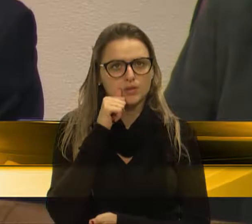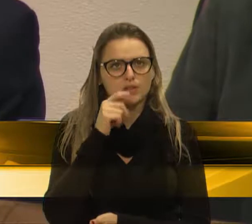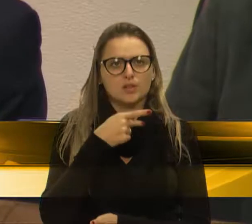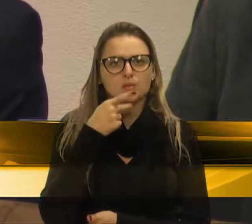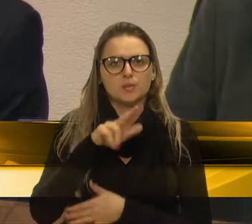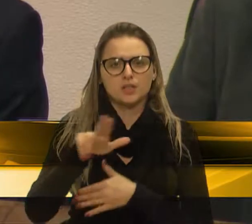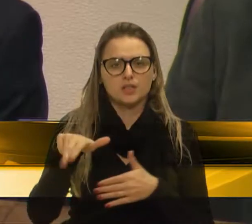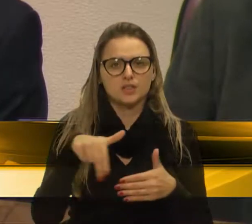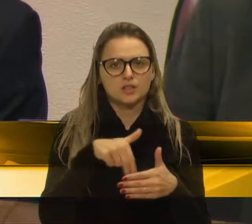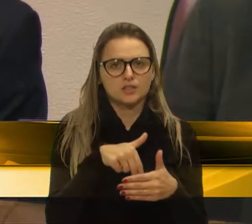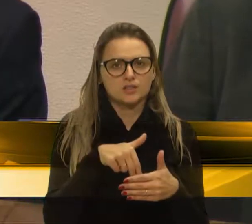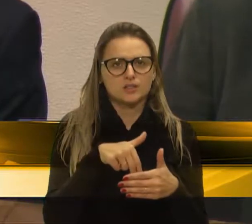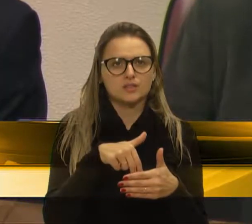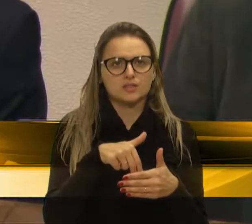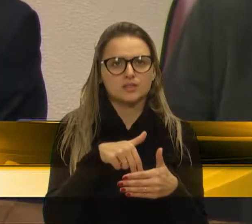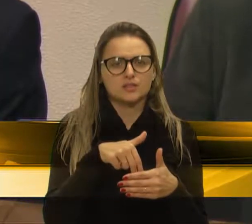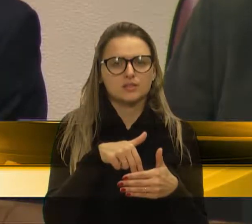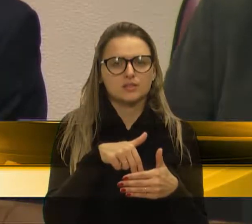uso da palavra